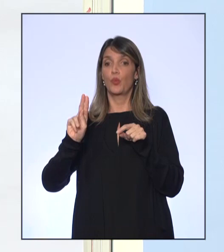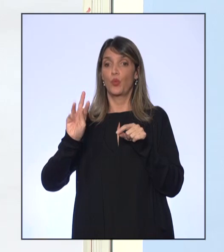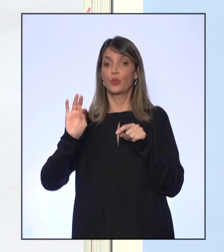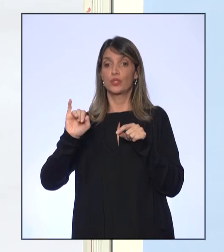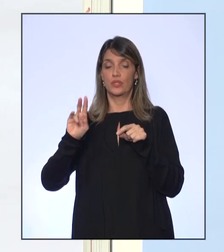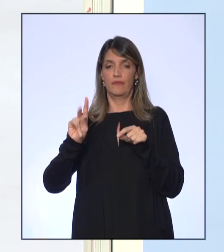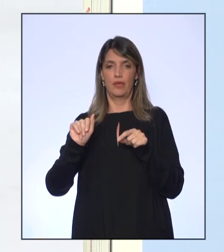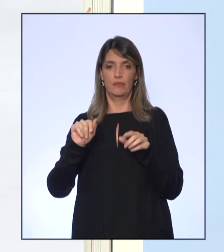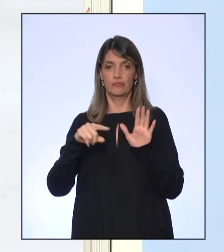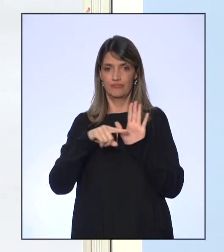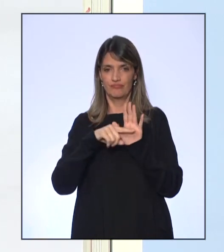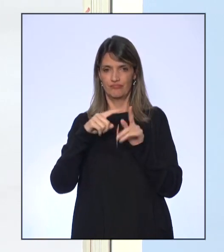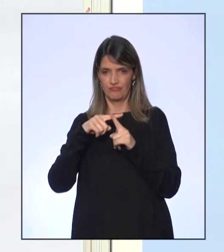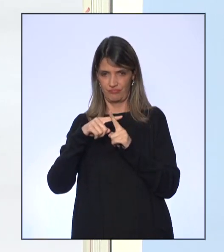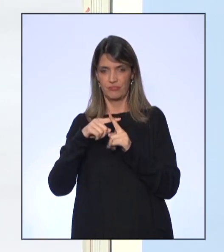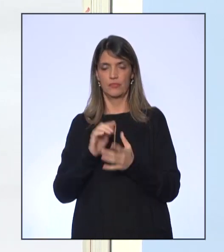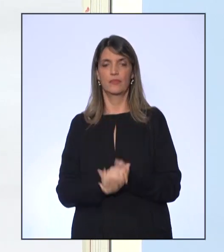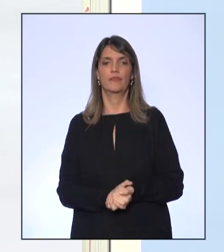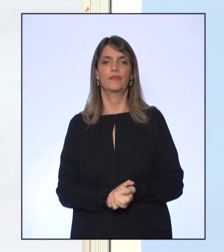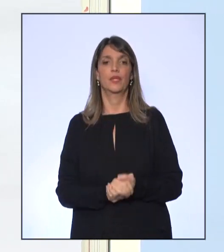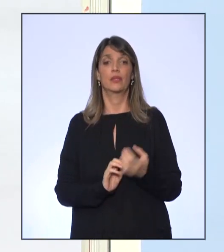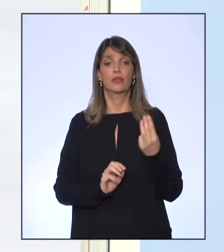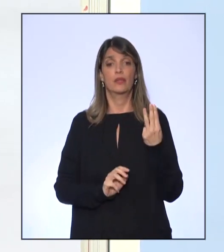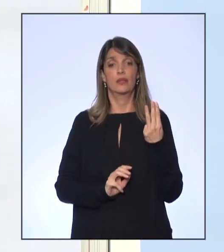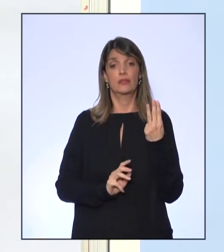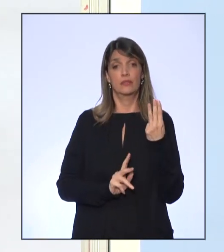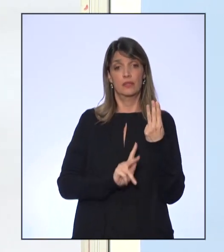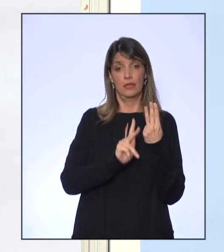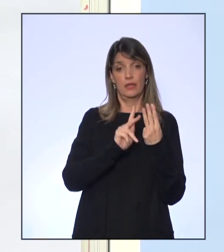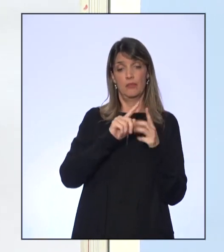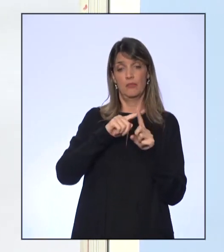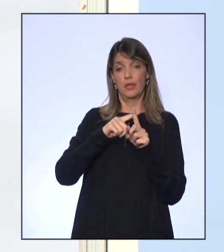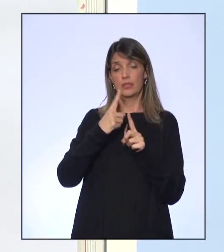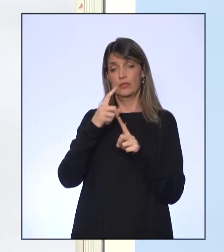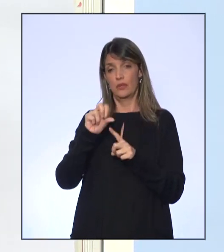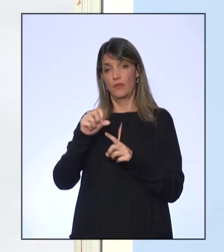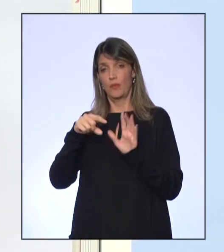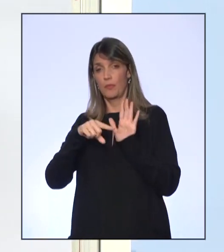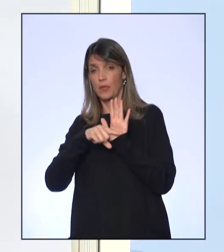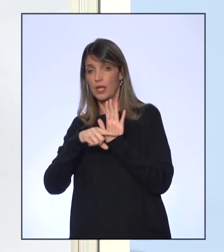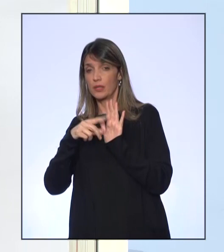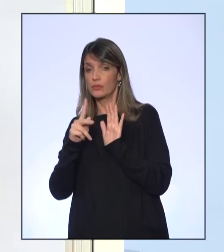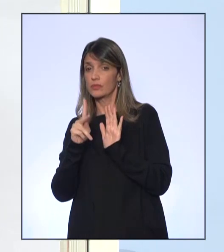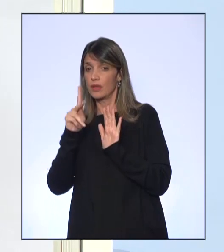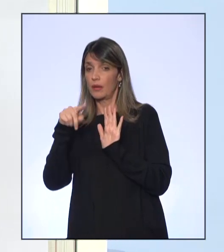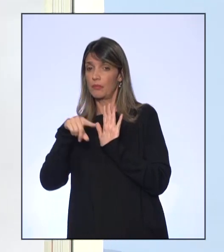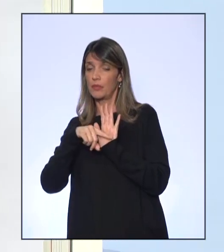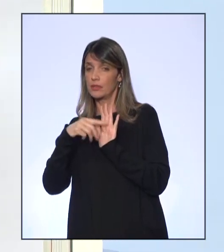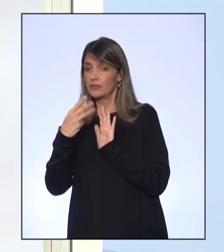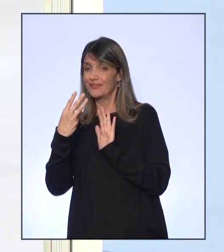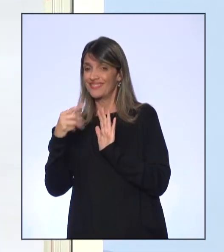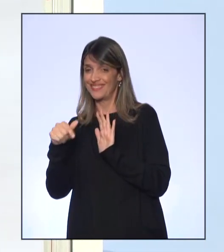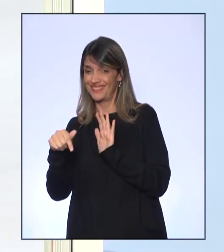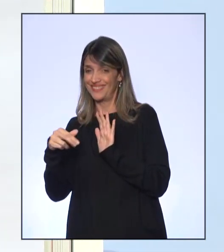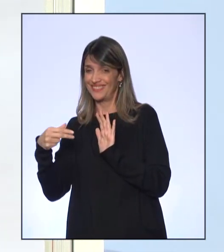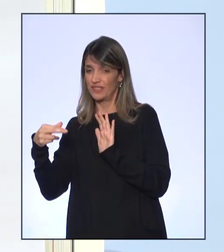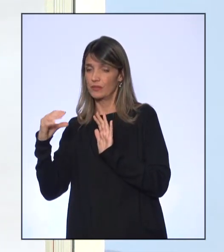3K mais 19 menos K menos 37.